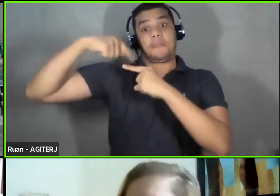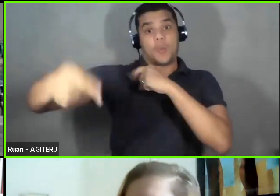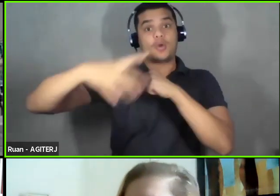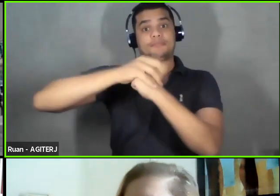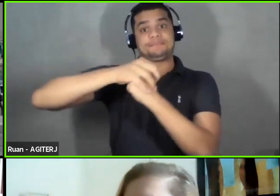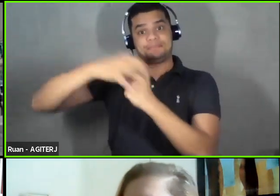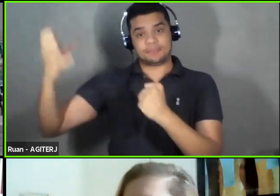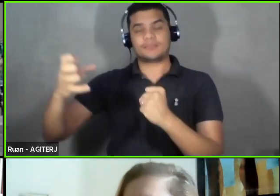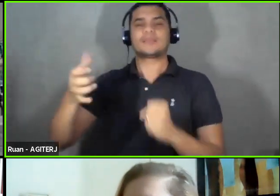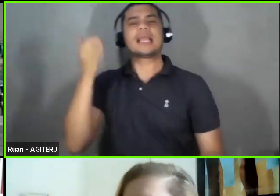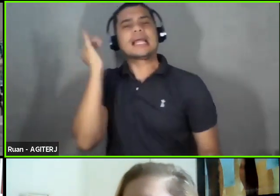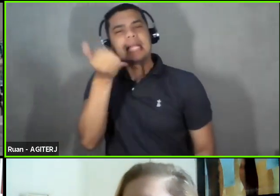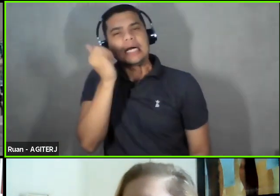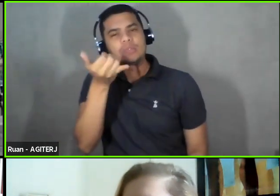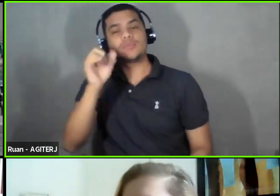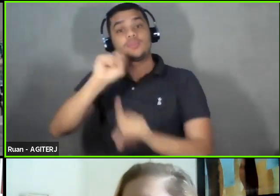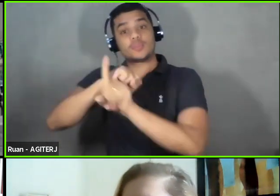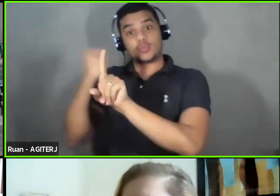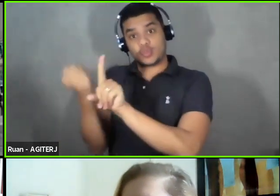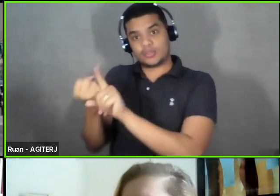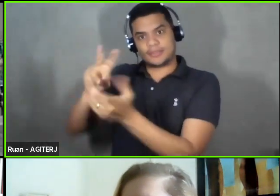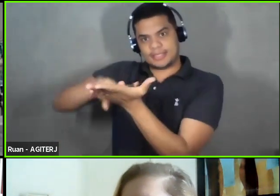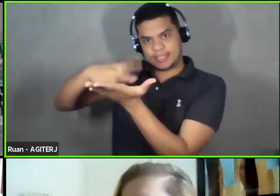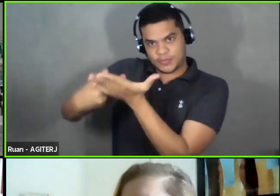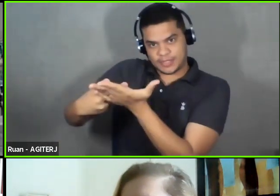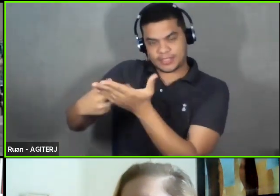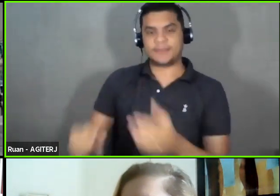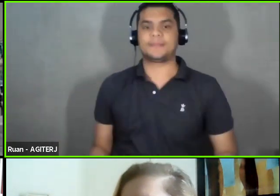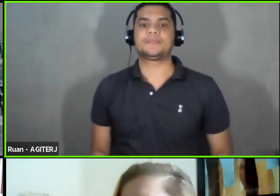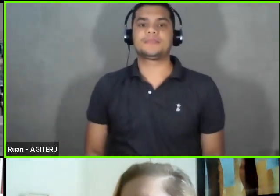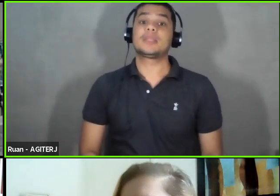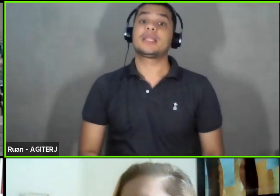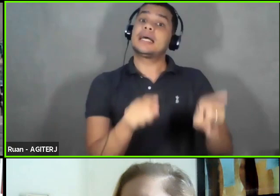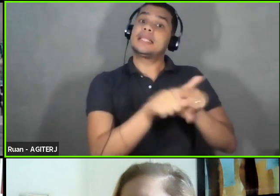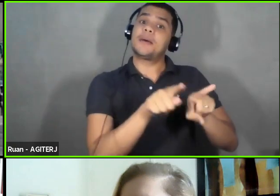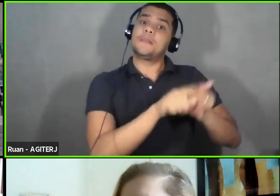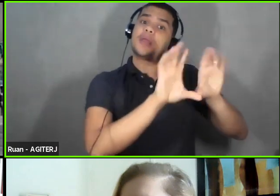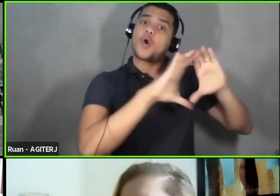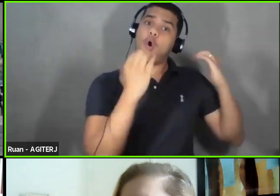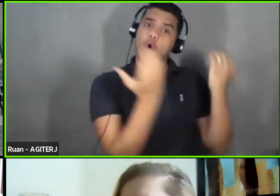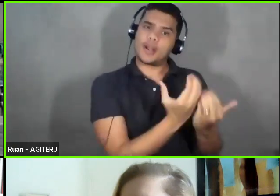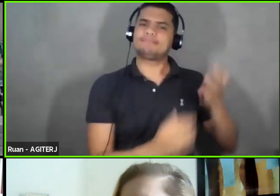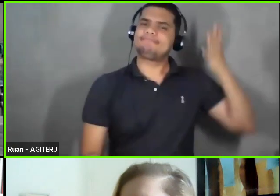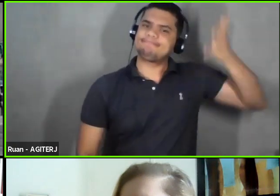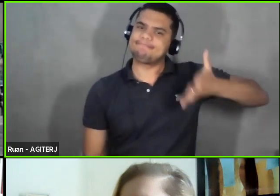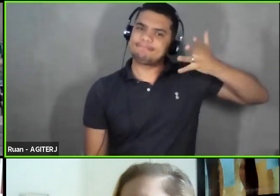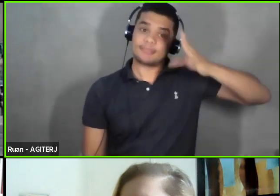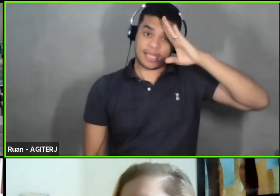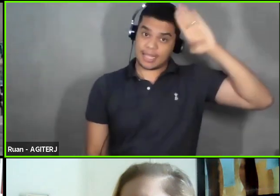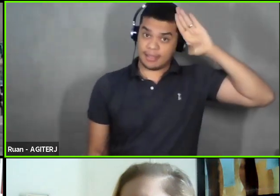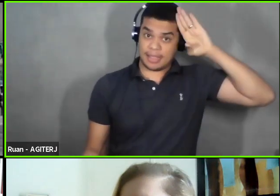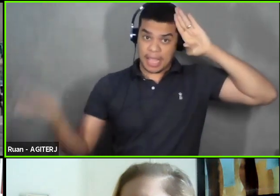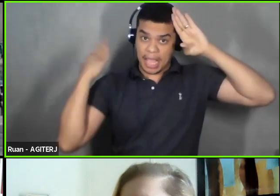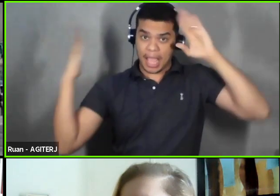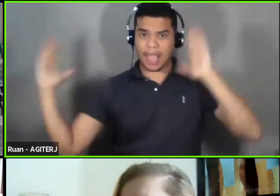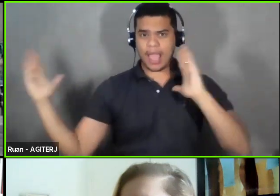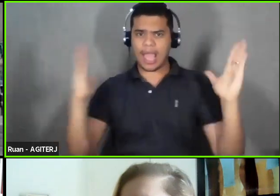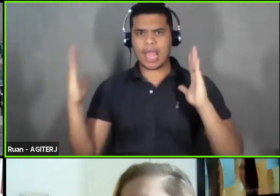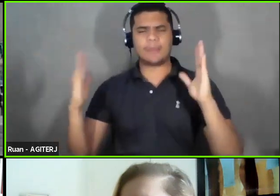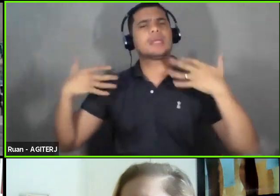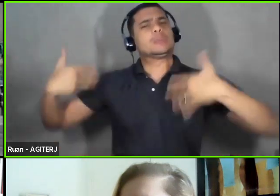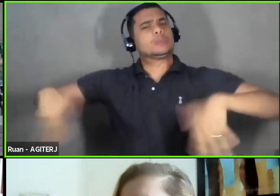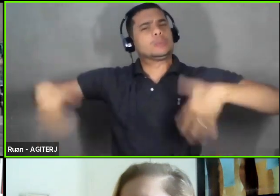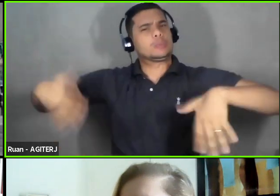tradução. E os congressos e demais eventos acadêmicos, na época, eram palco de